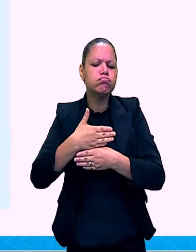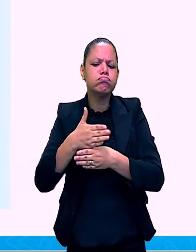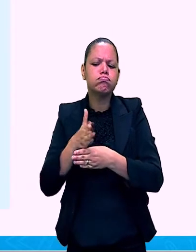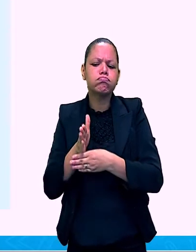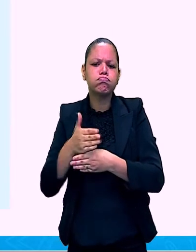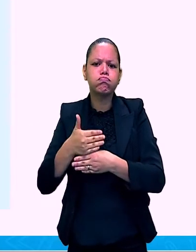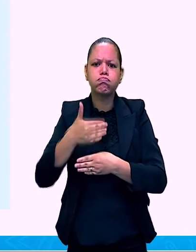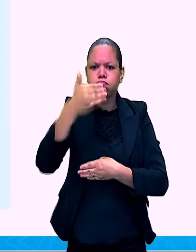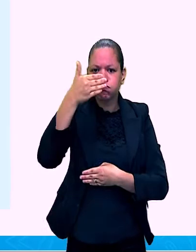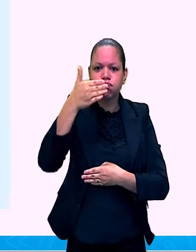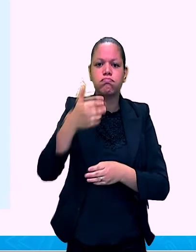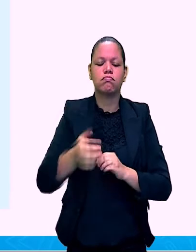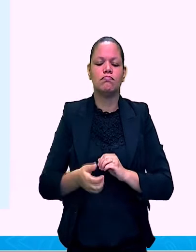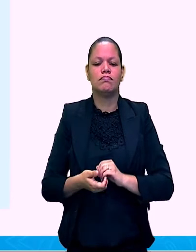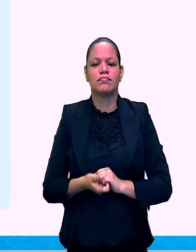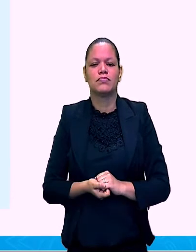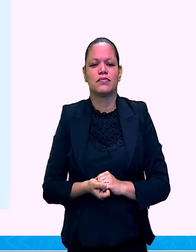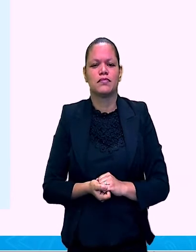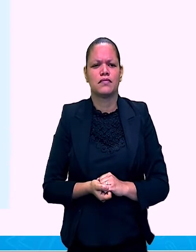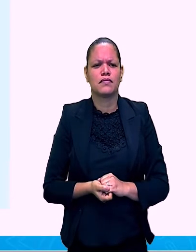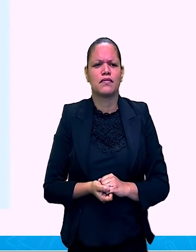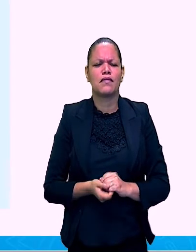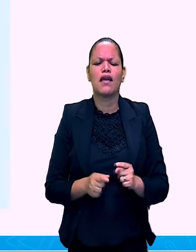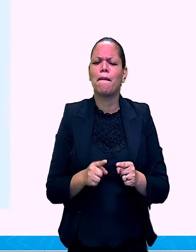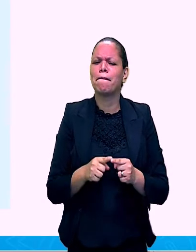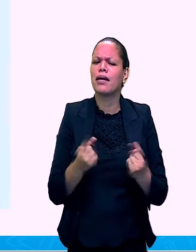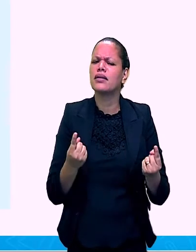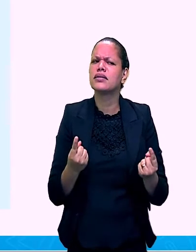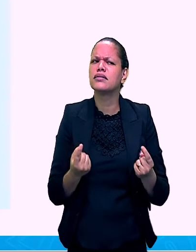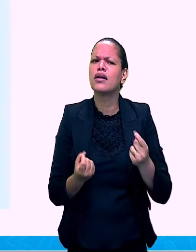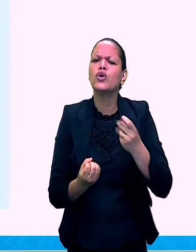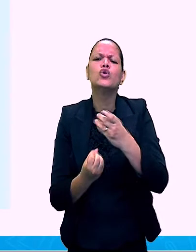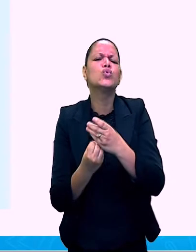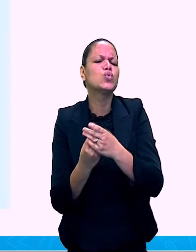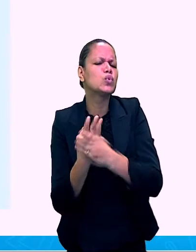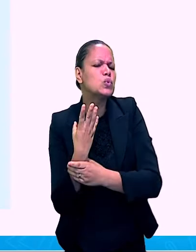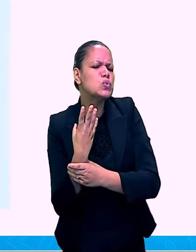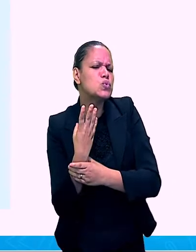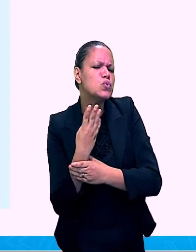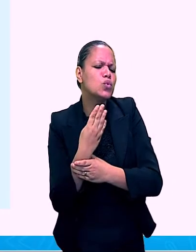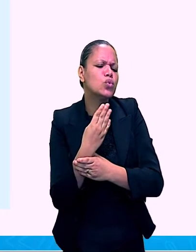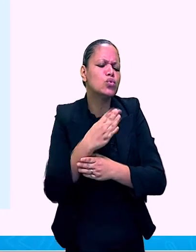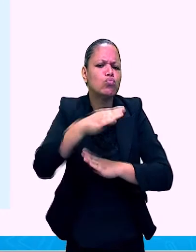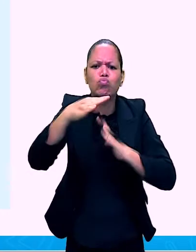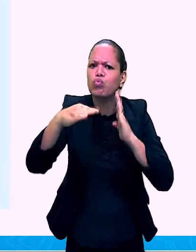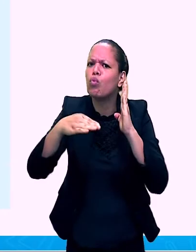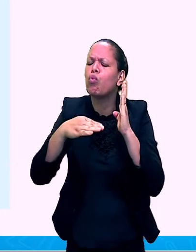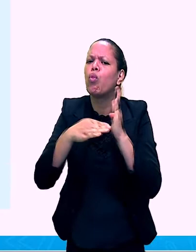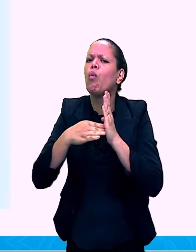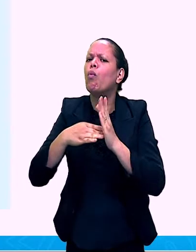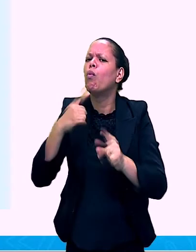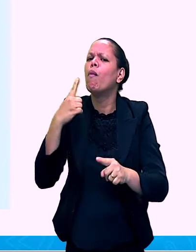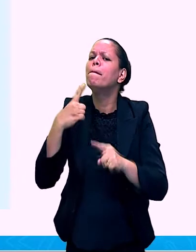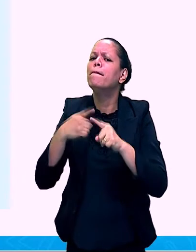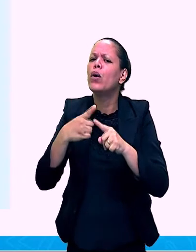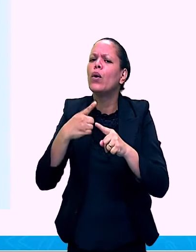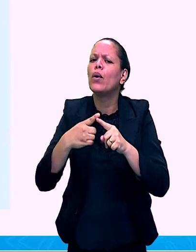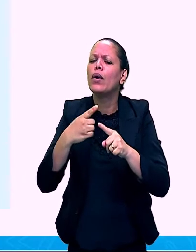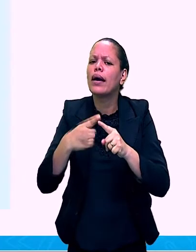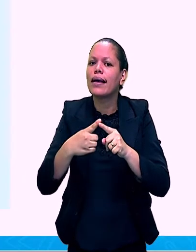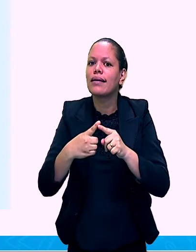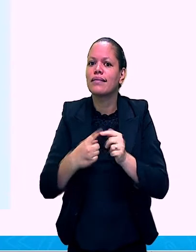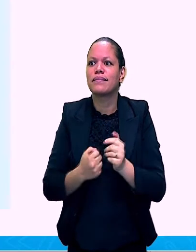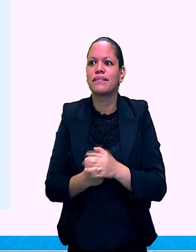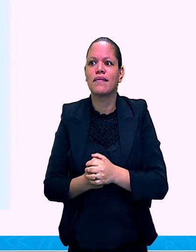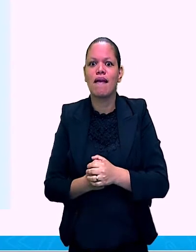essa ocupação, tudo isso surgiu por quê? Aí nós vamos voltar lá na história, antigamente, quando os portugueses